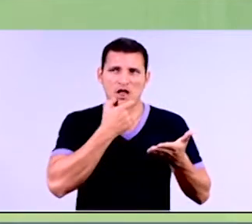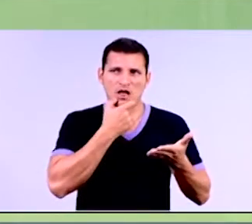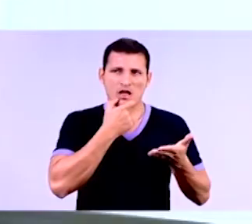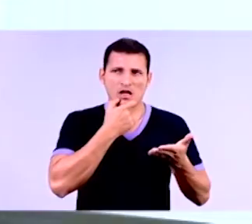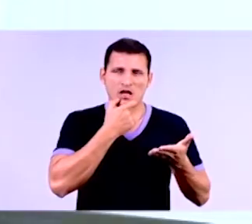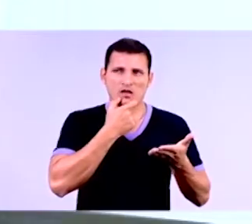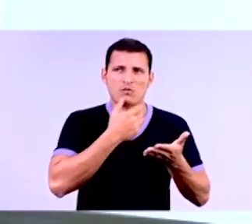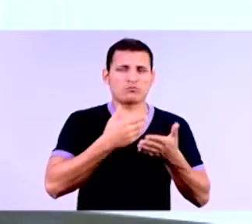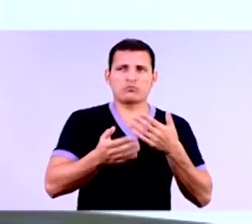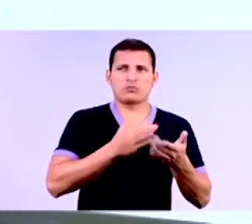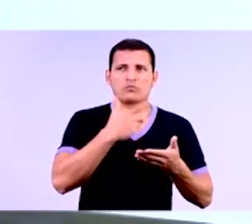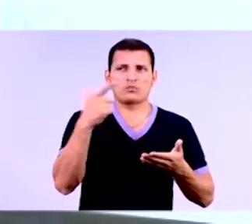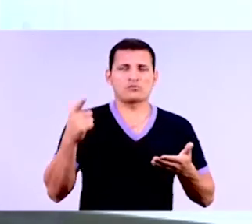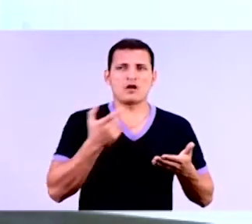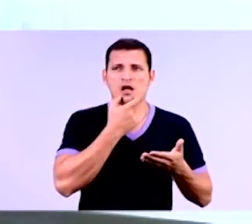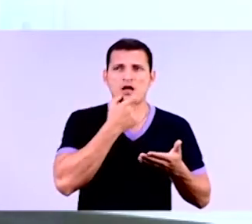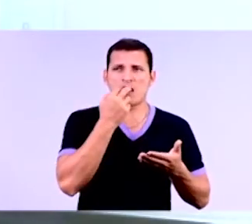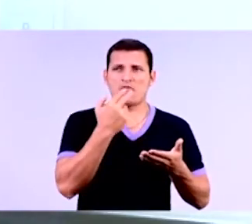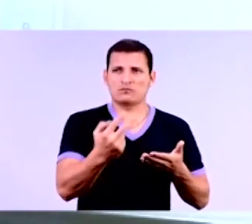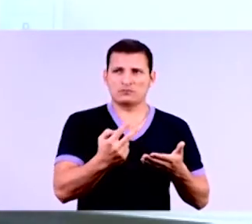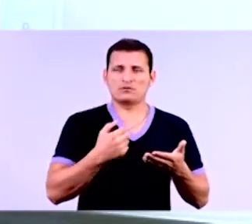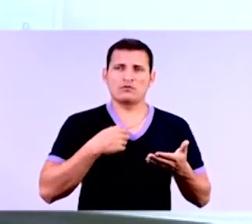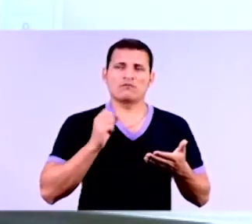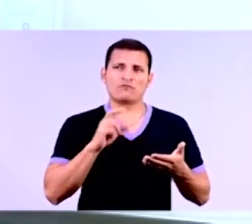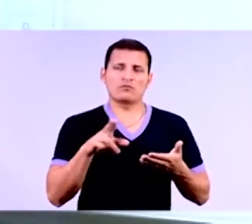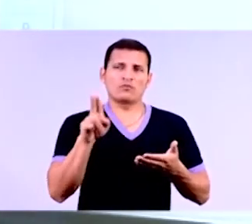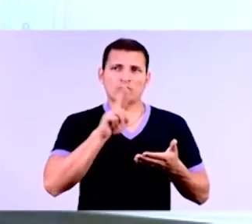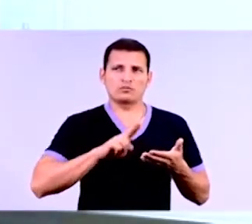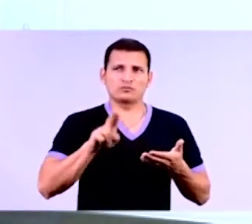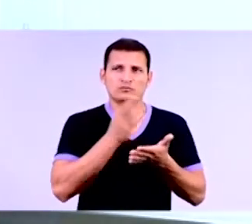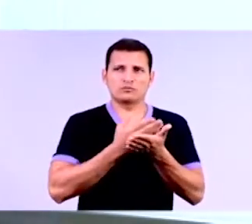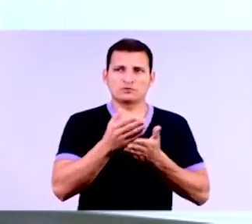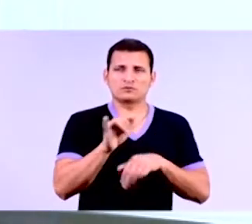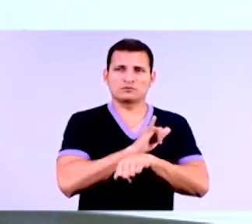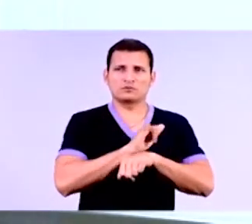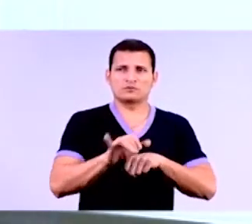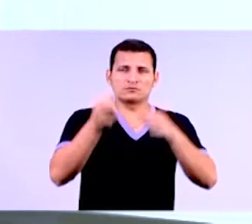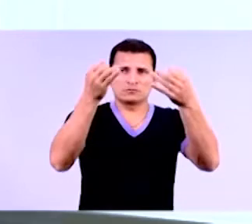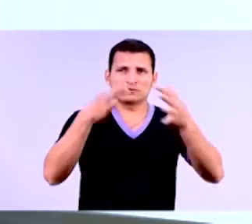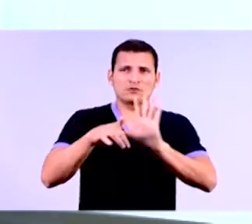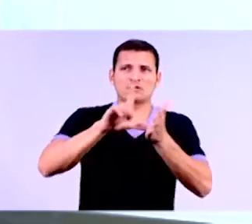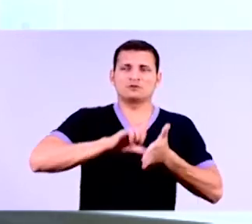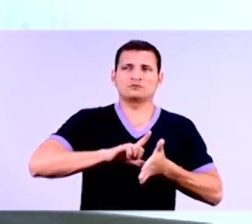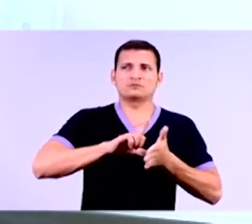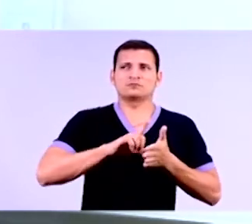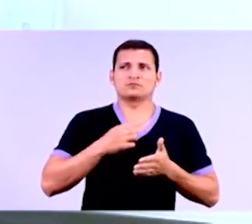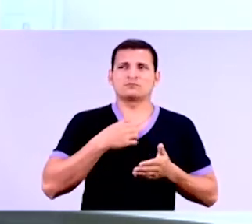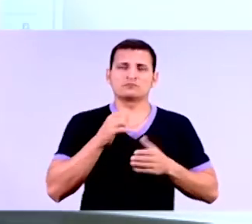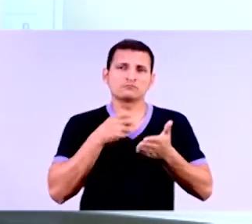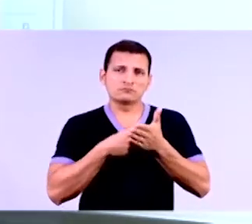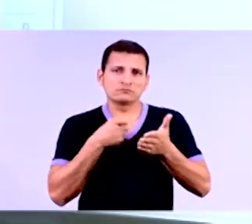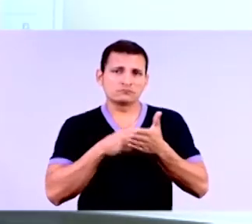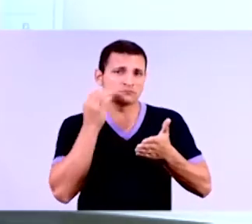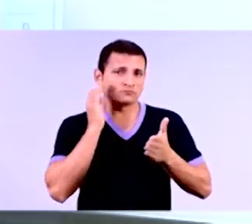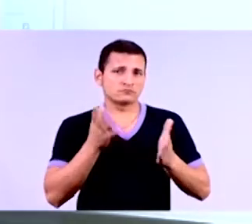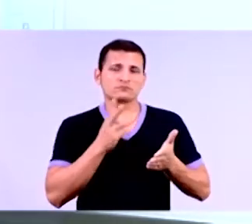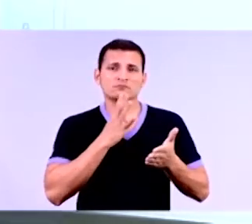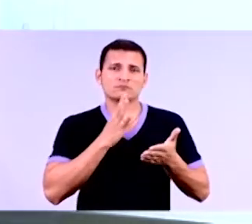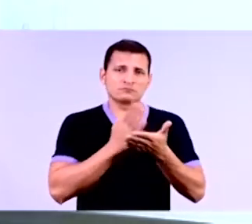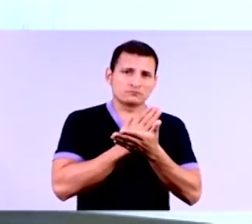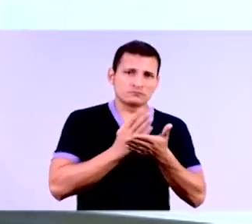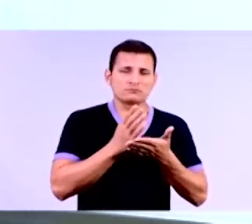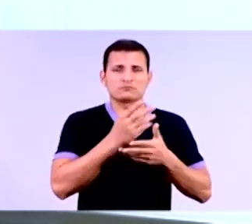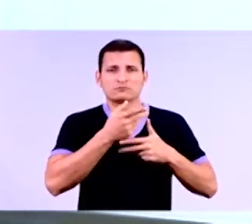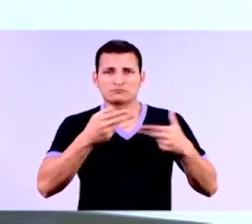qualquer outra língua, eu vou então começar a utilizar as estratégias que eu falei anteriormente para vocês. Eu vou tentar ver se eu já conheço alguma coisa